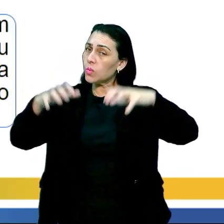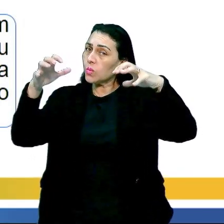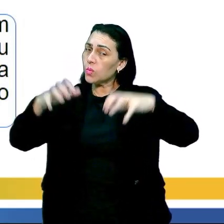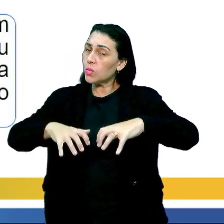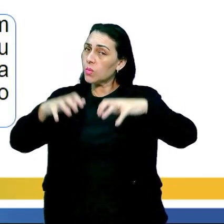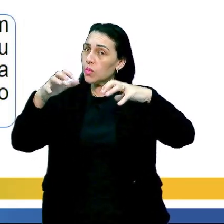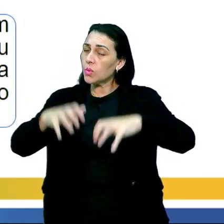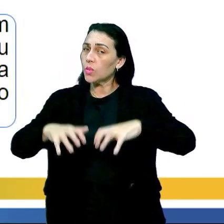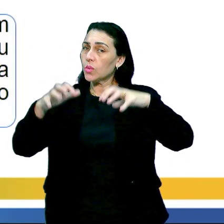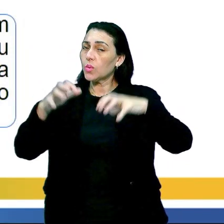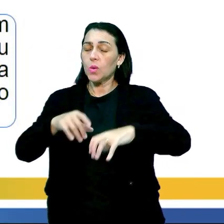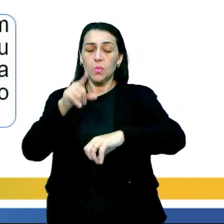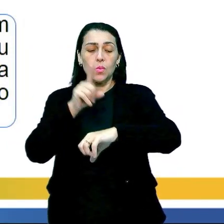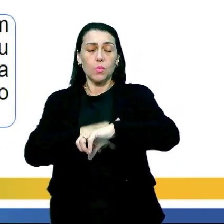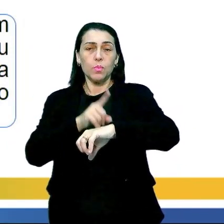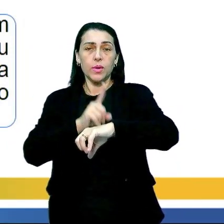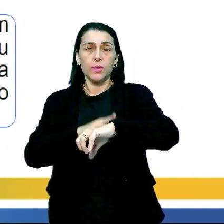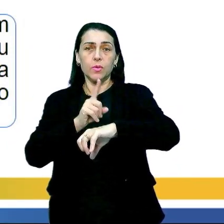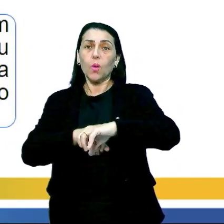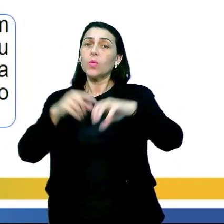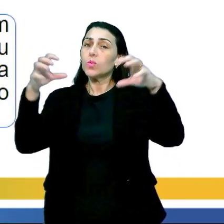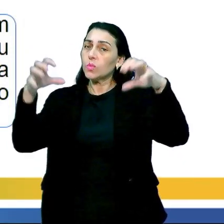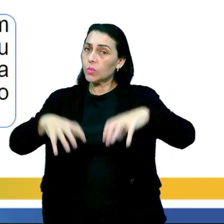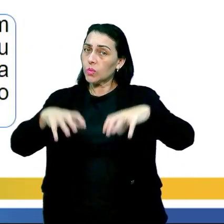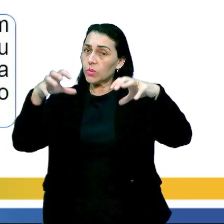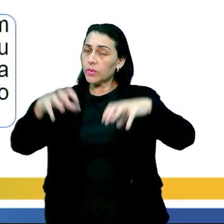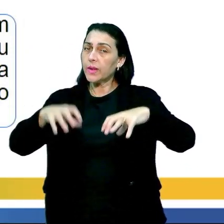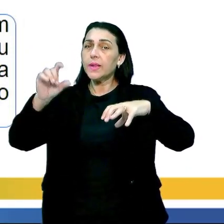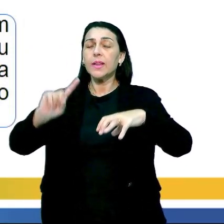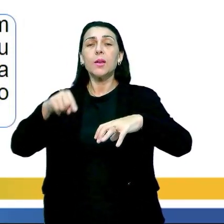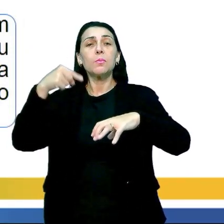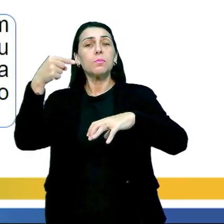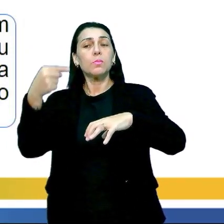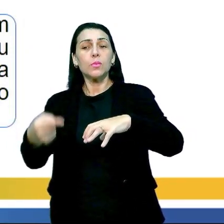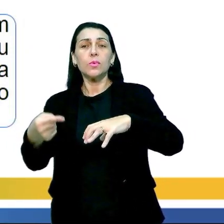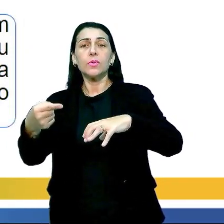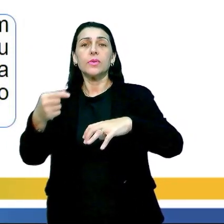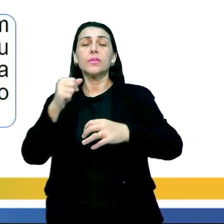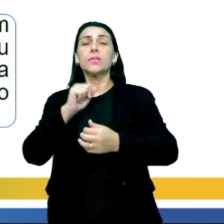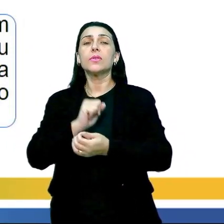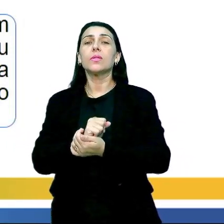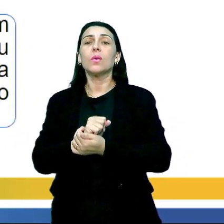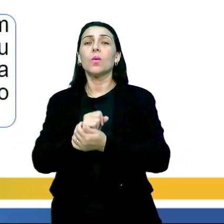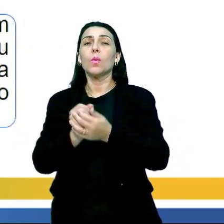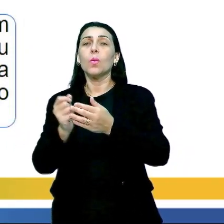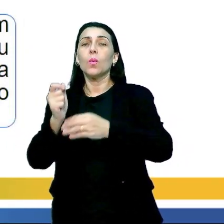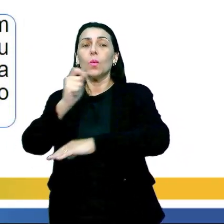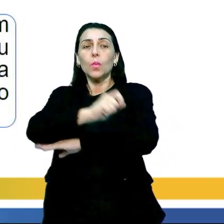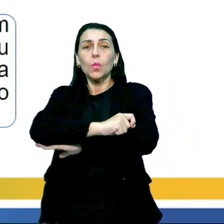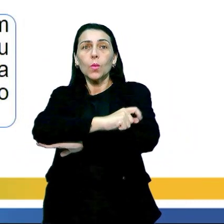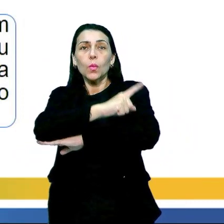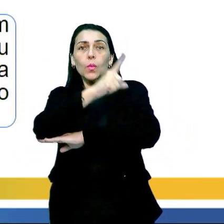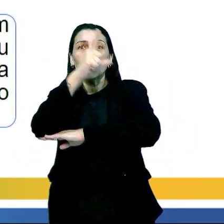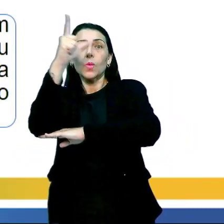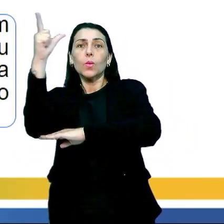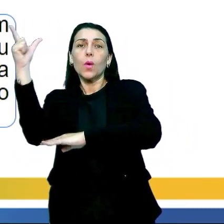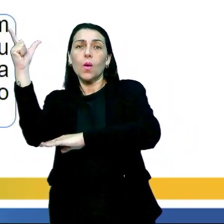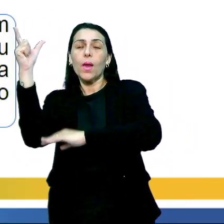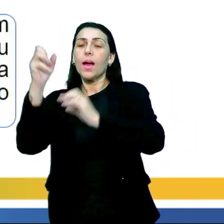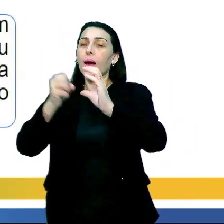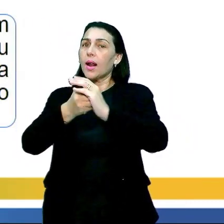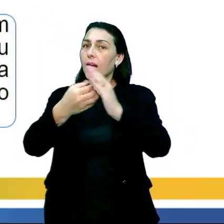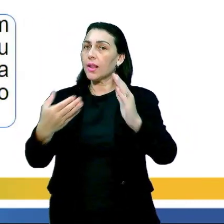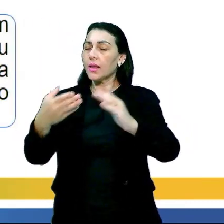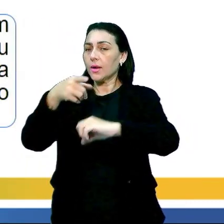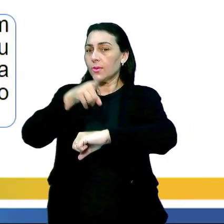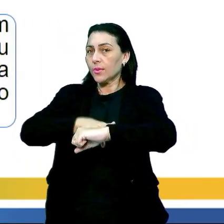você está naquele momento com chuva e depois, logo em seguida, aparece o sol. Então essa é a principal característica